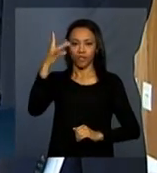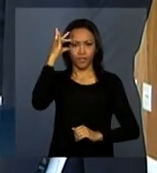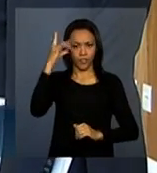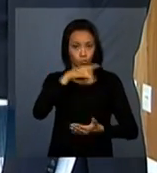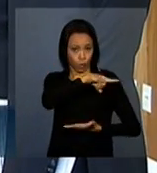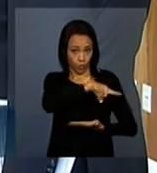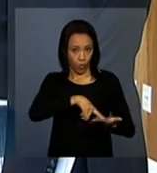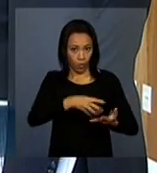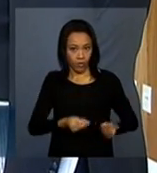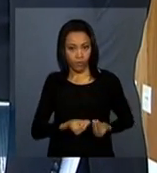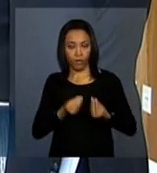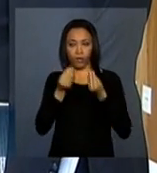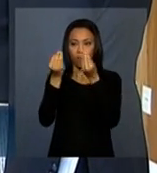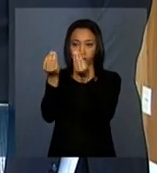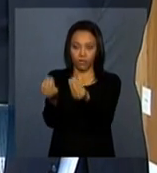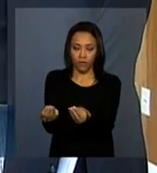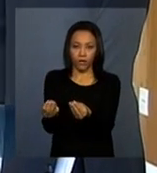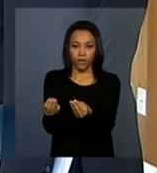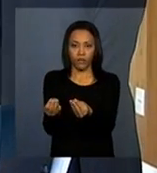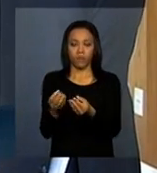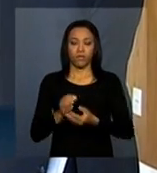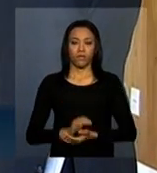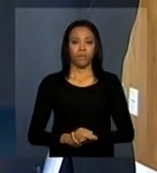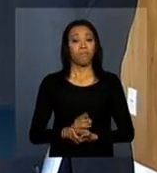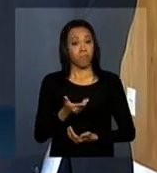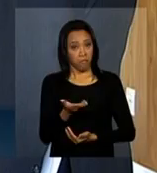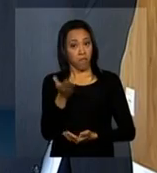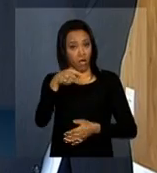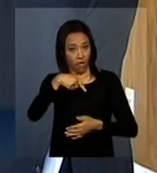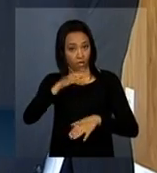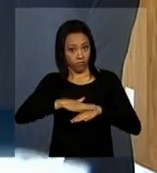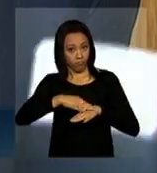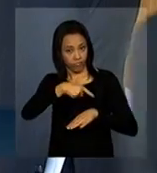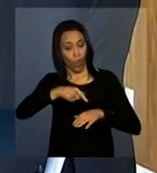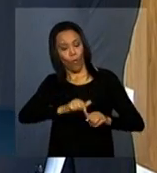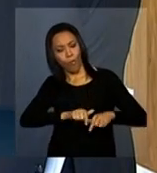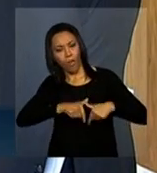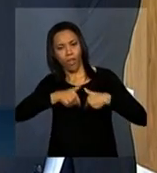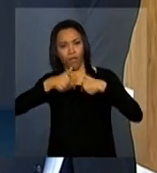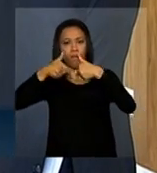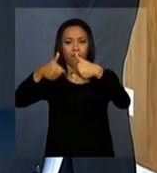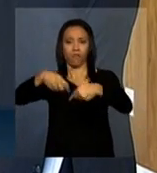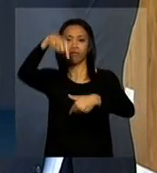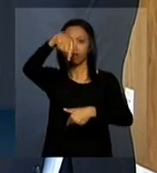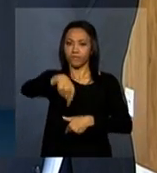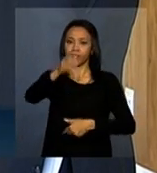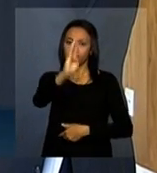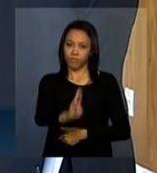carta credencial para então começar oficialmente suas atividades no Brasil.